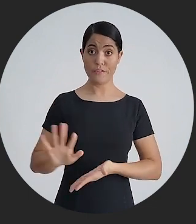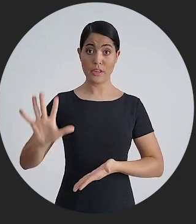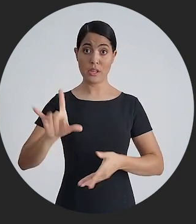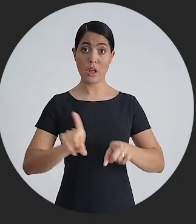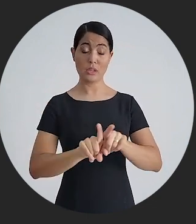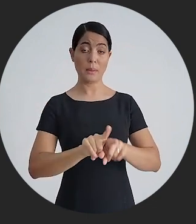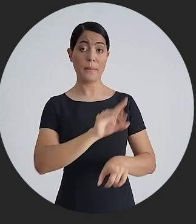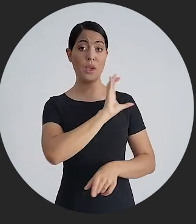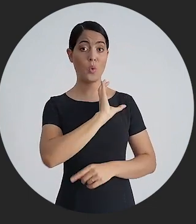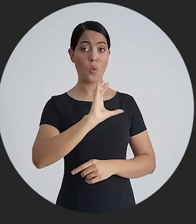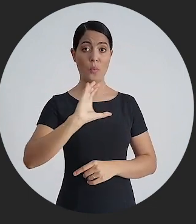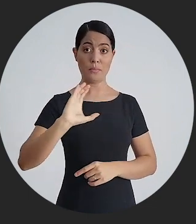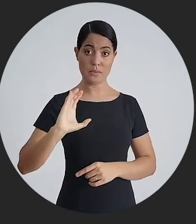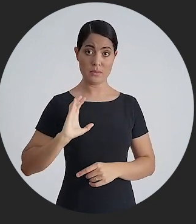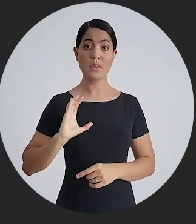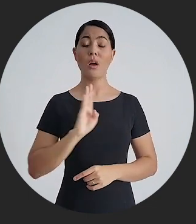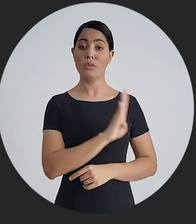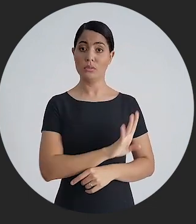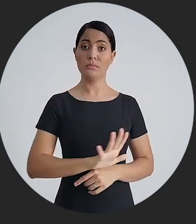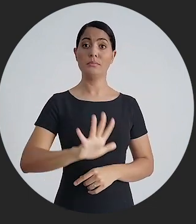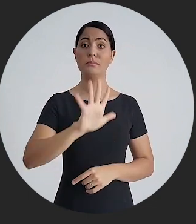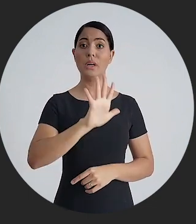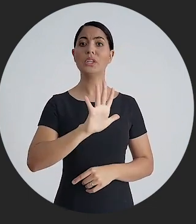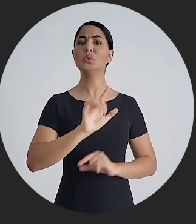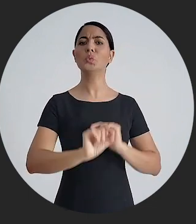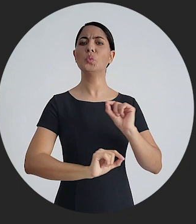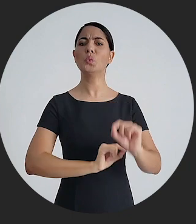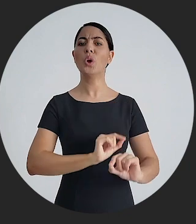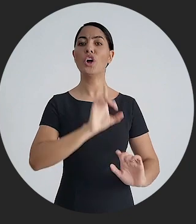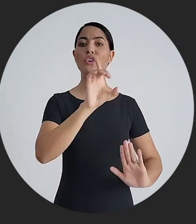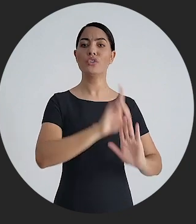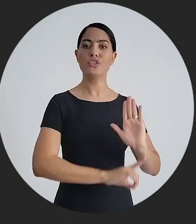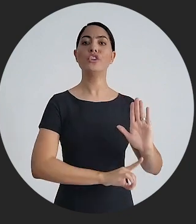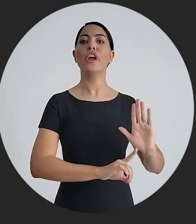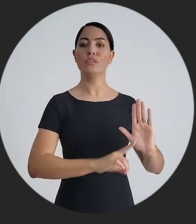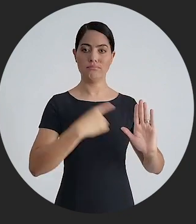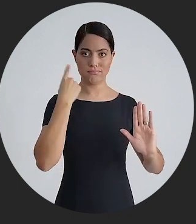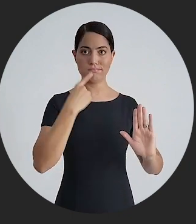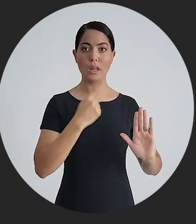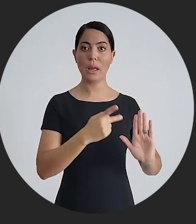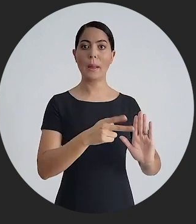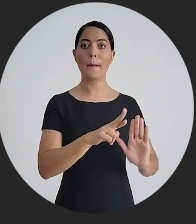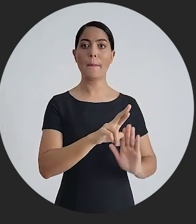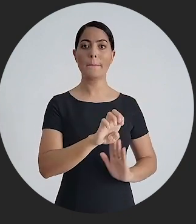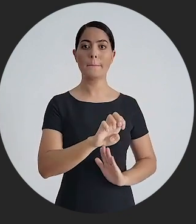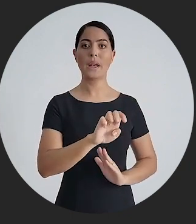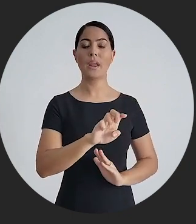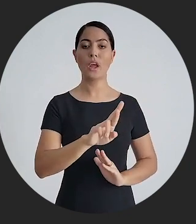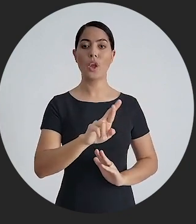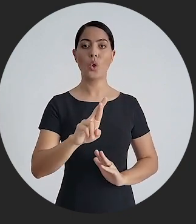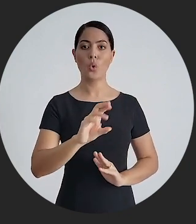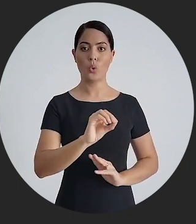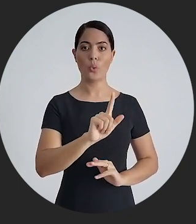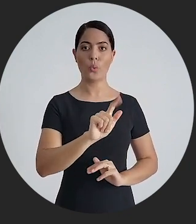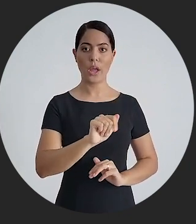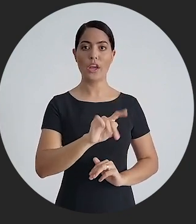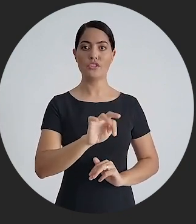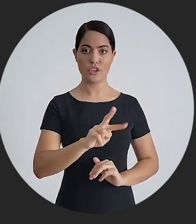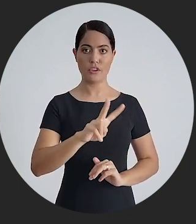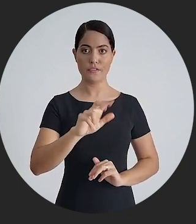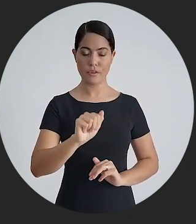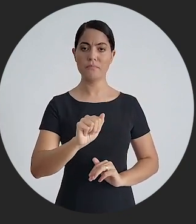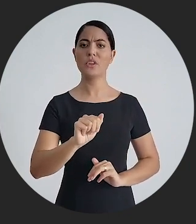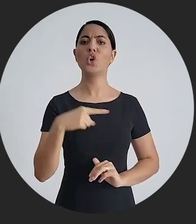o Conselho Federal, a Comissão Nacional de Prerrogativas, a Procuradoria Nacional de Prerrogativa